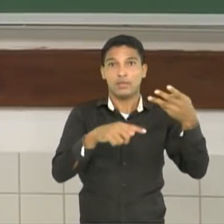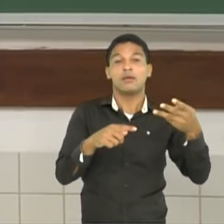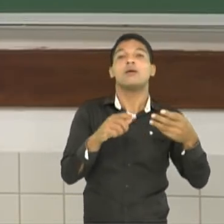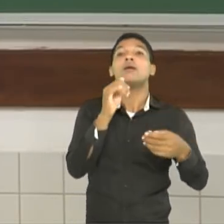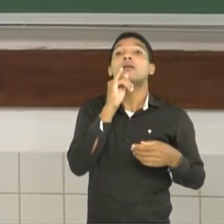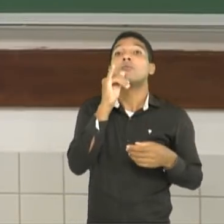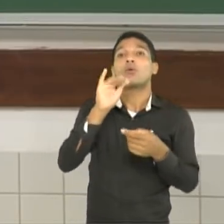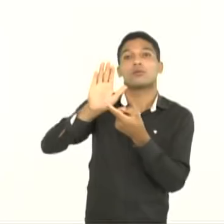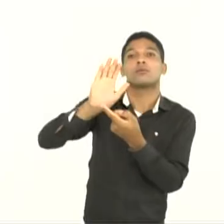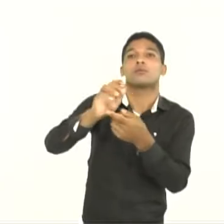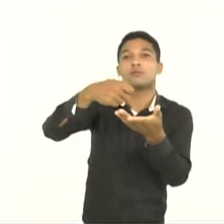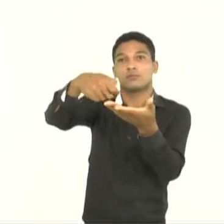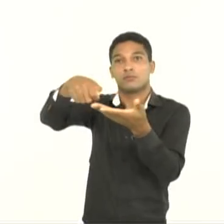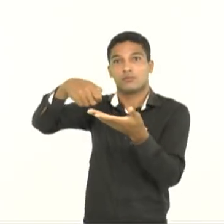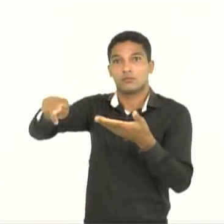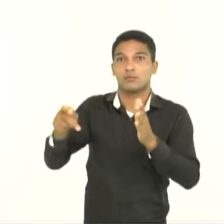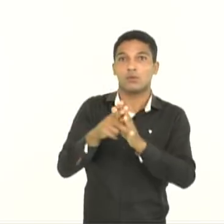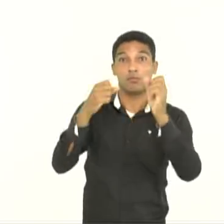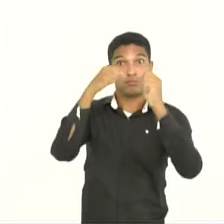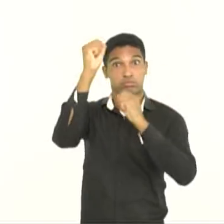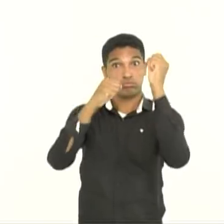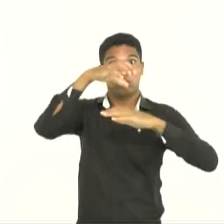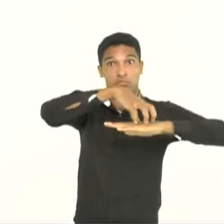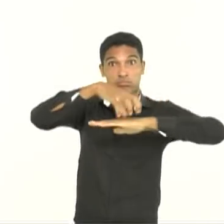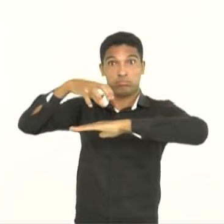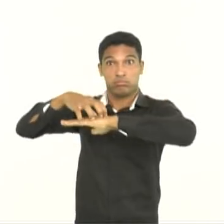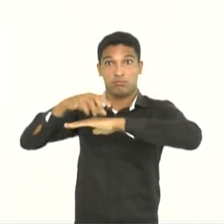já volta para corrigir.